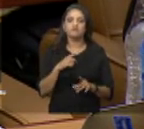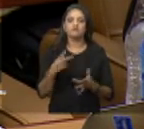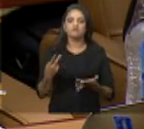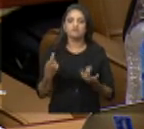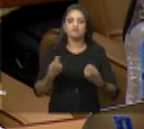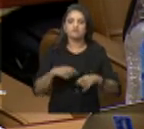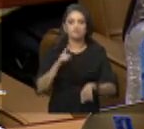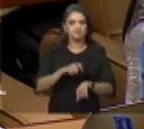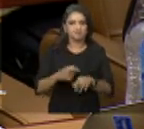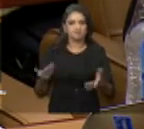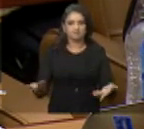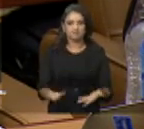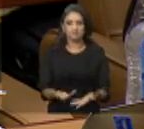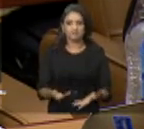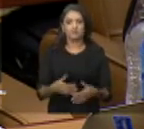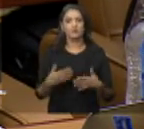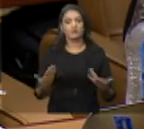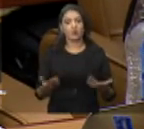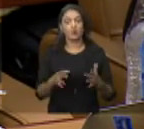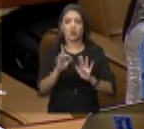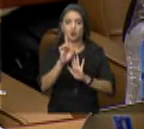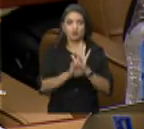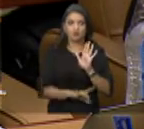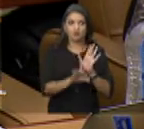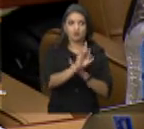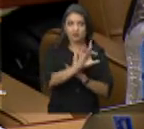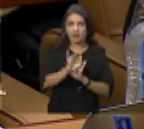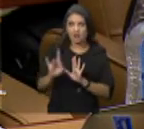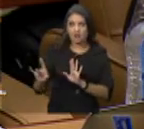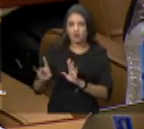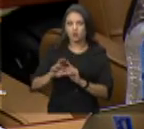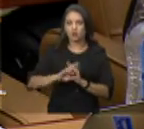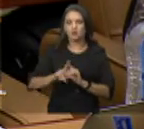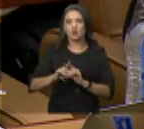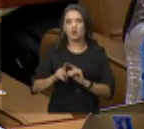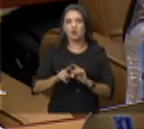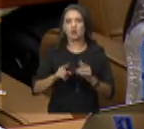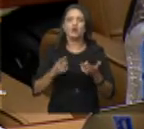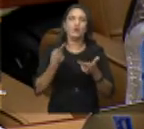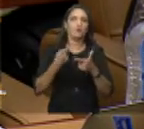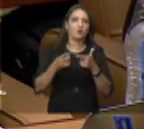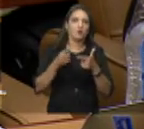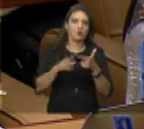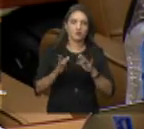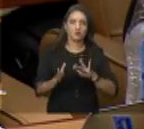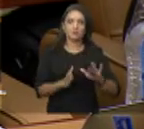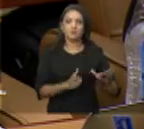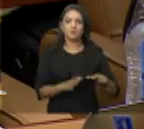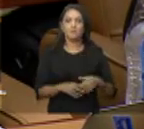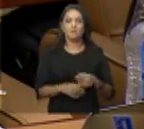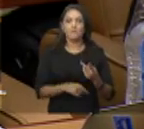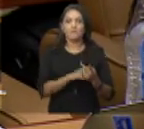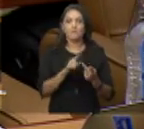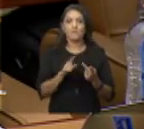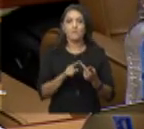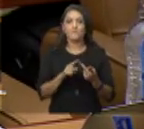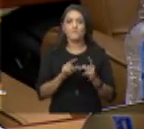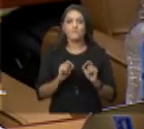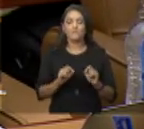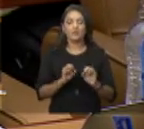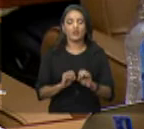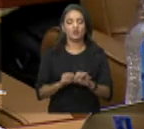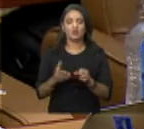e imediata tanto direito subjetivo Claro e não Norma programática 2 a educação infantil